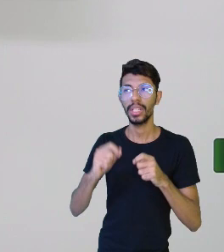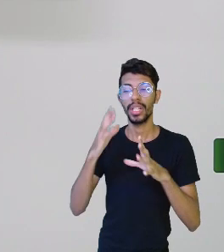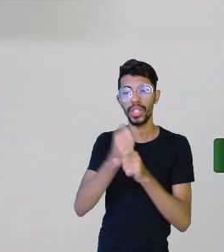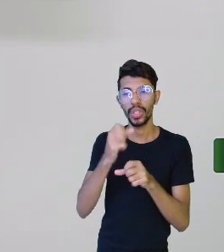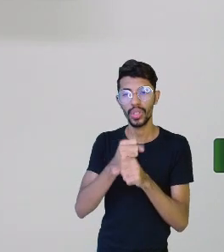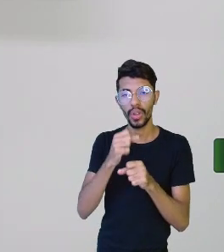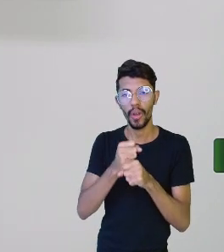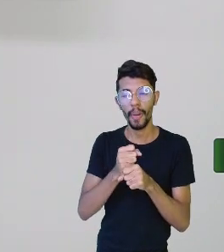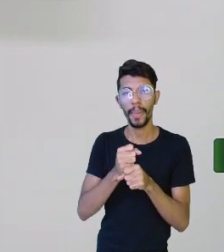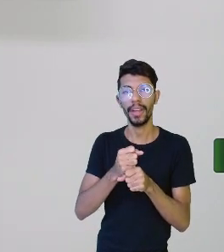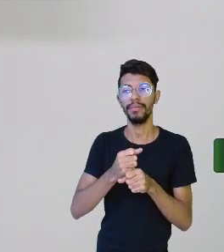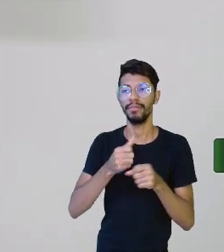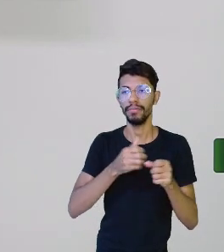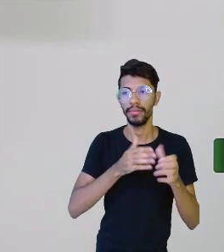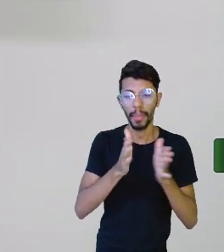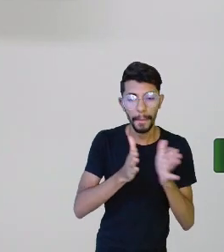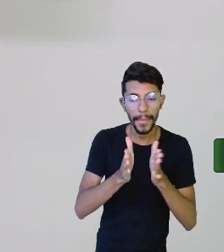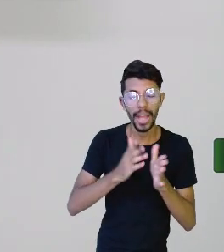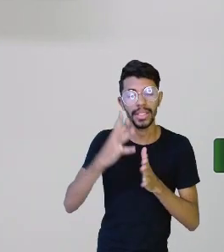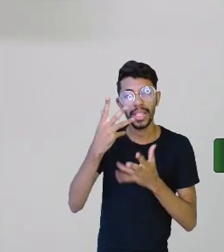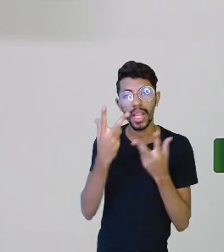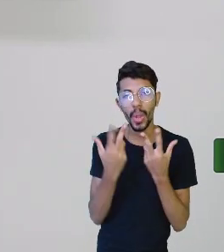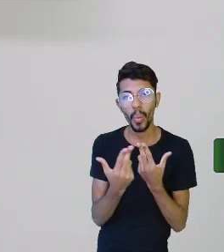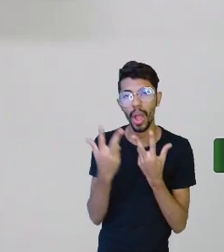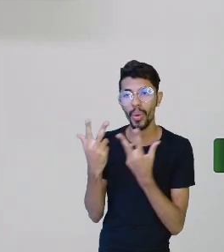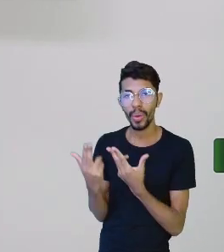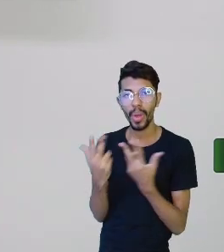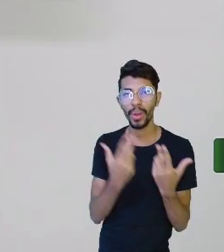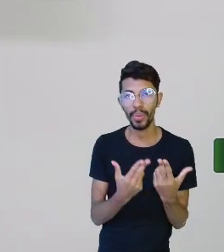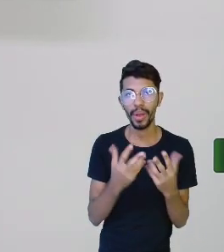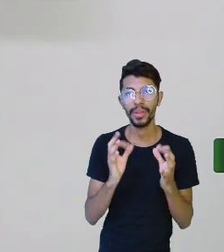iguais, ou seja, o mesmo